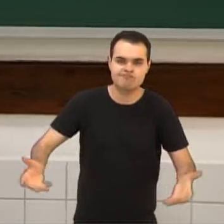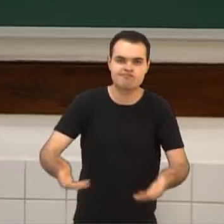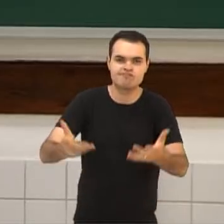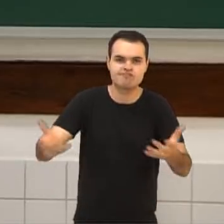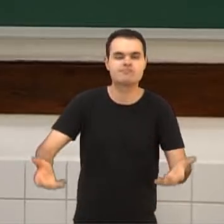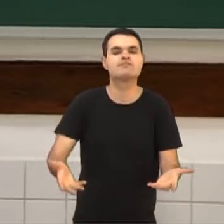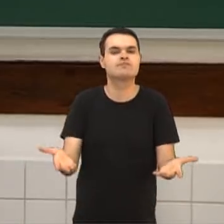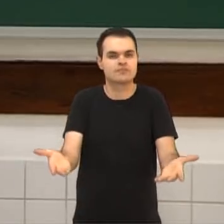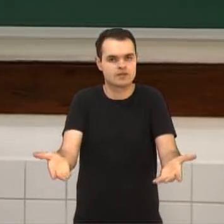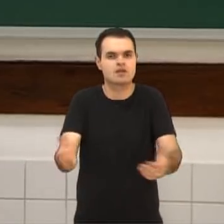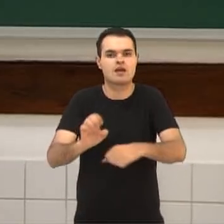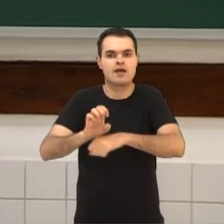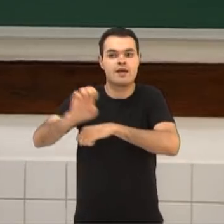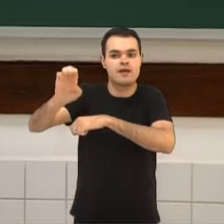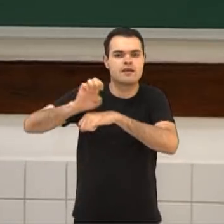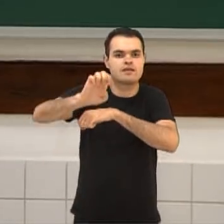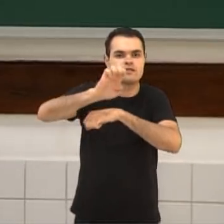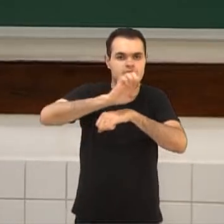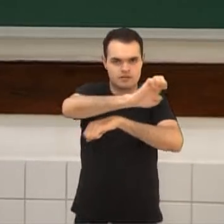incentivo às